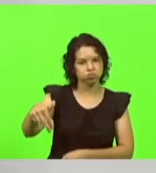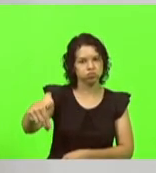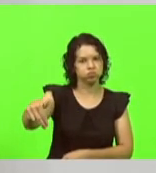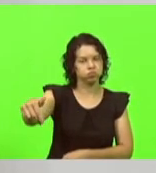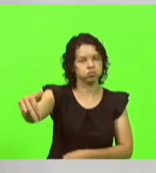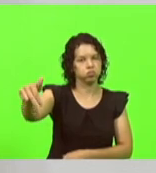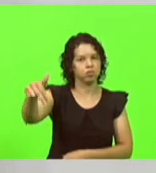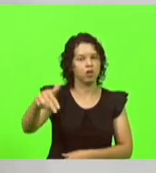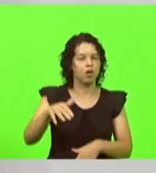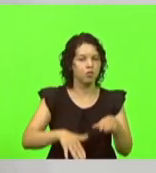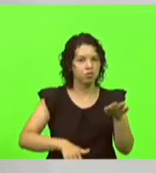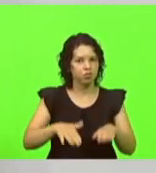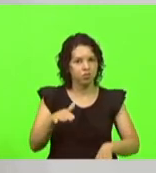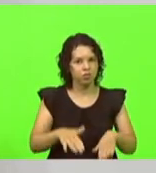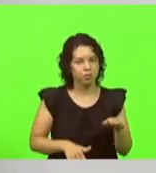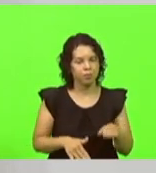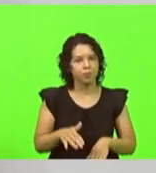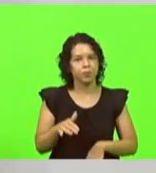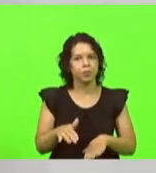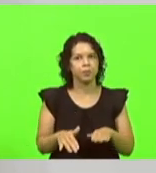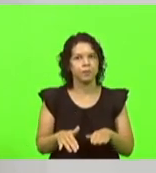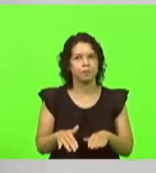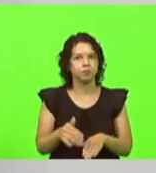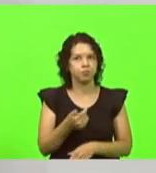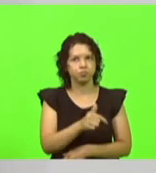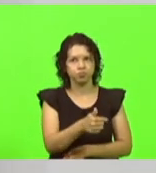Muitas vezes não tinha